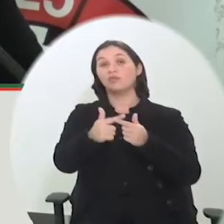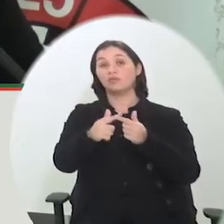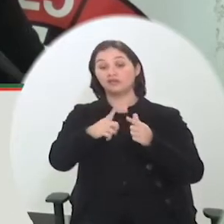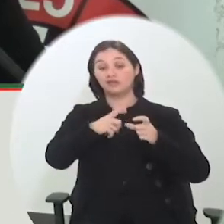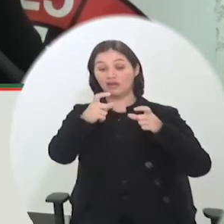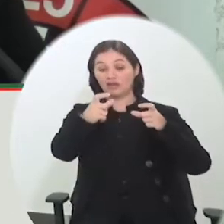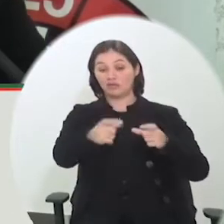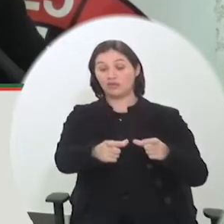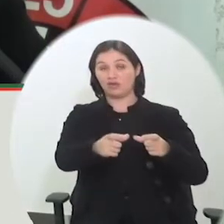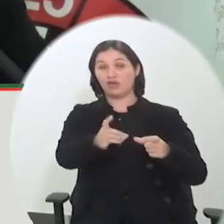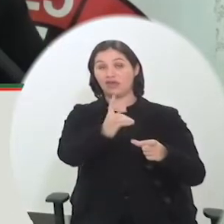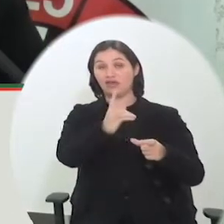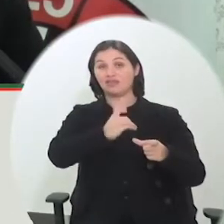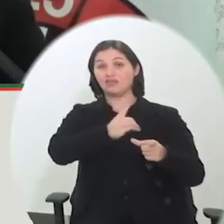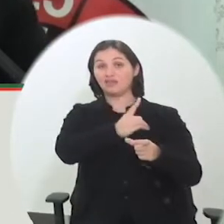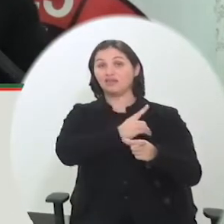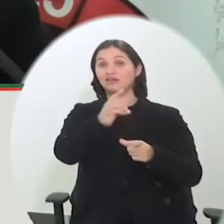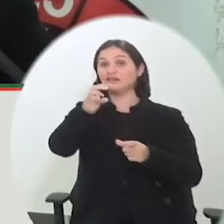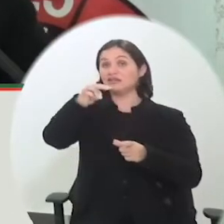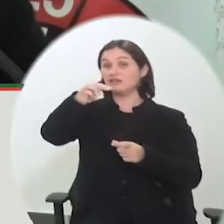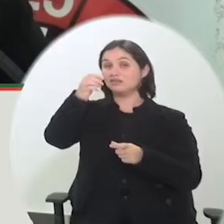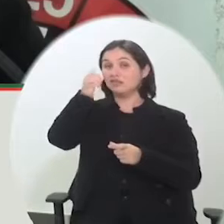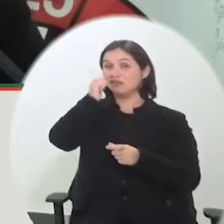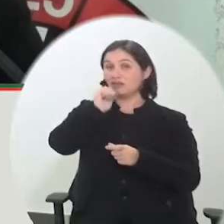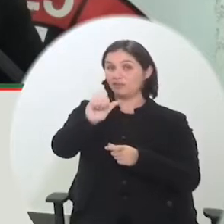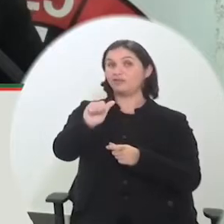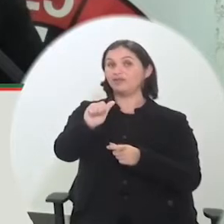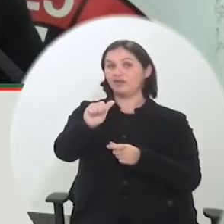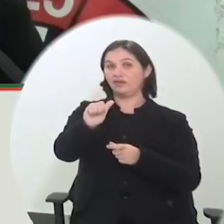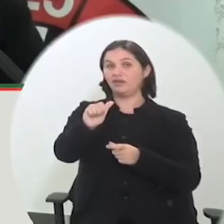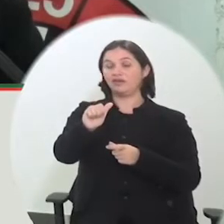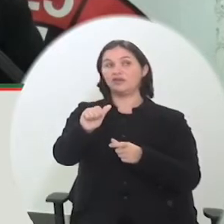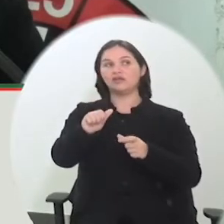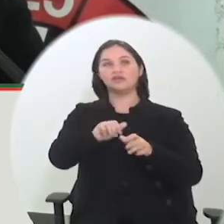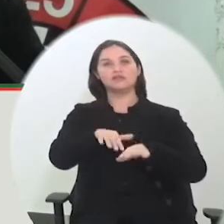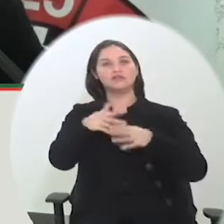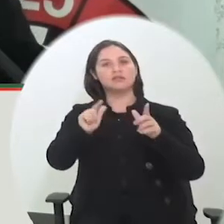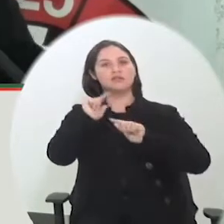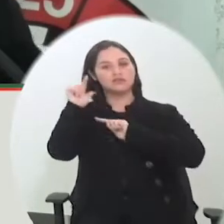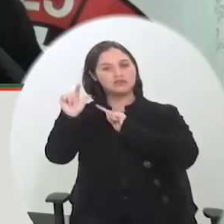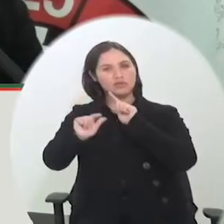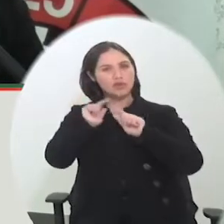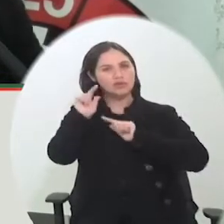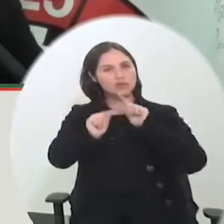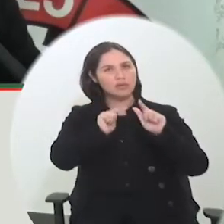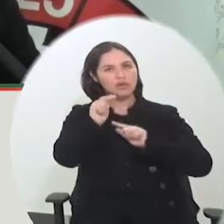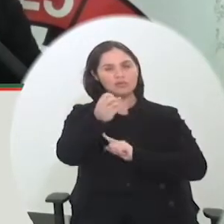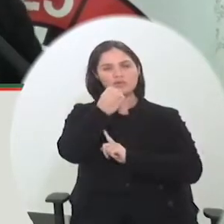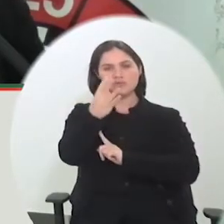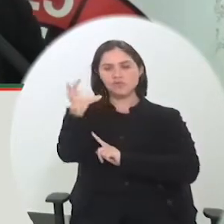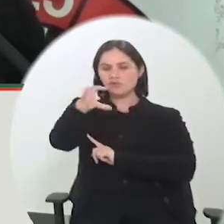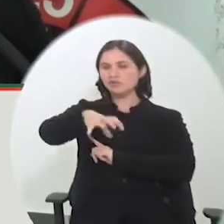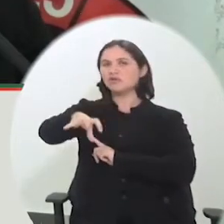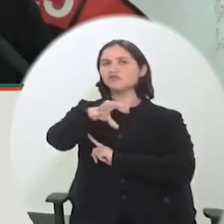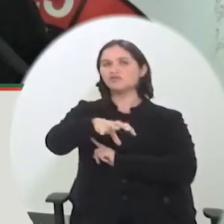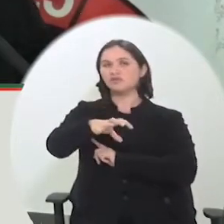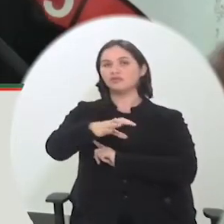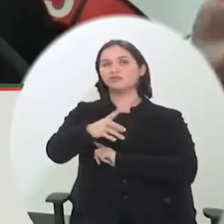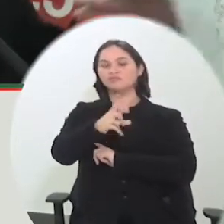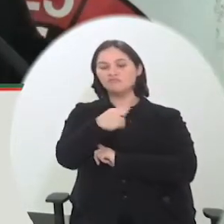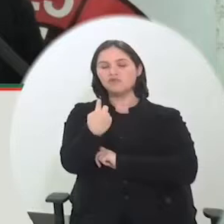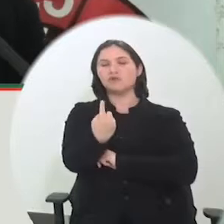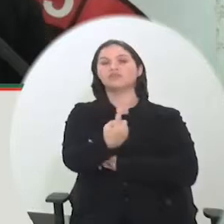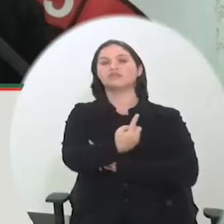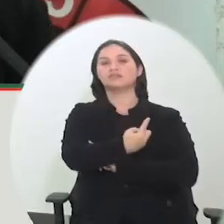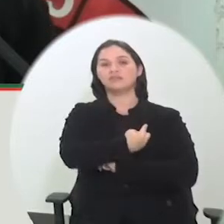delegada, né, esposa do doutor Yuri, né, que faz um trabalho de excelência aqui na nossa região. Então, por isso, também deixamos o nosso agradecimento a todos,